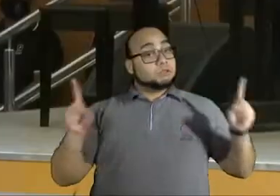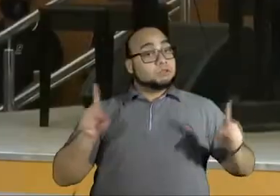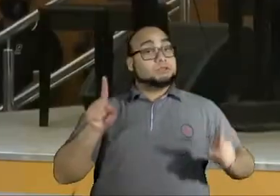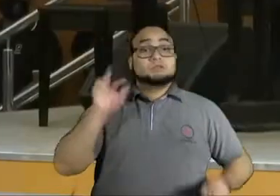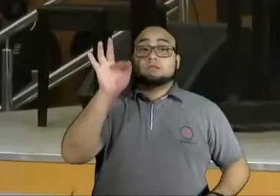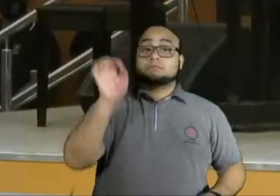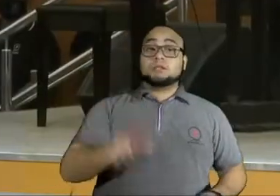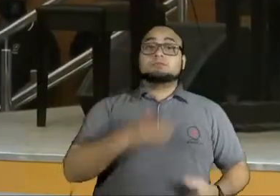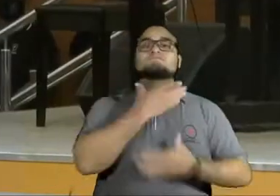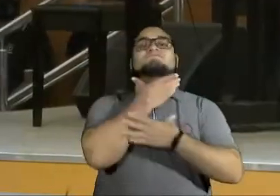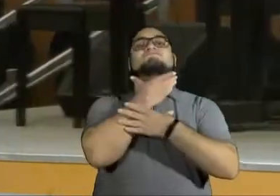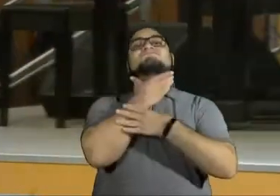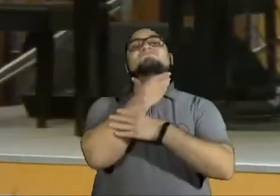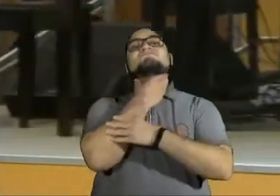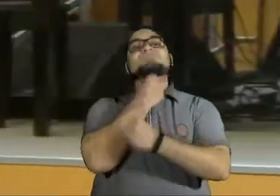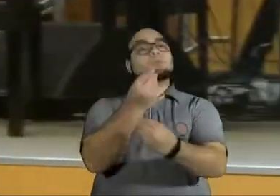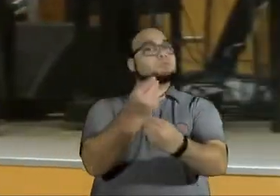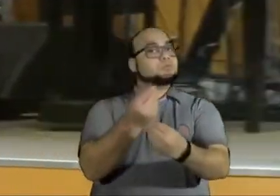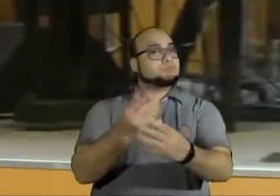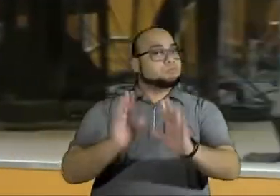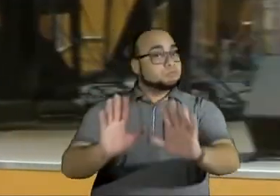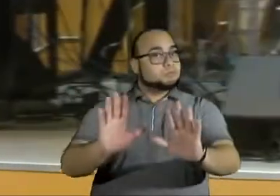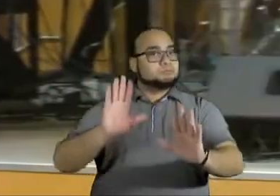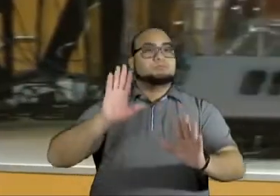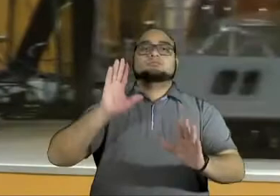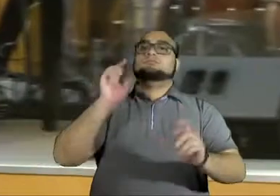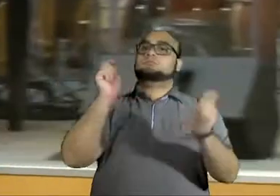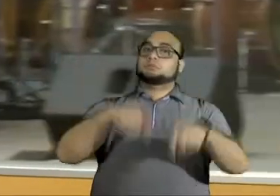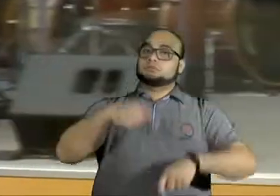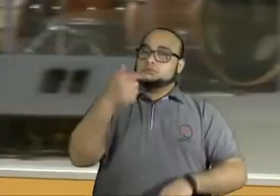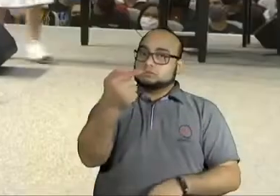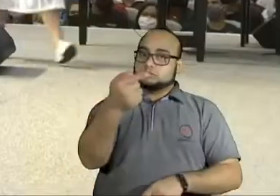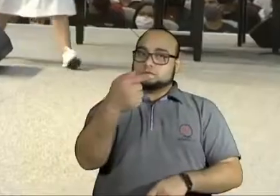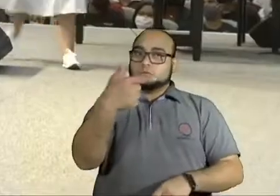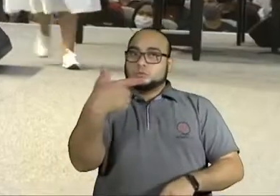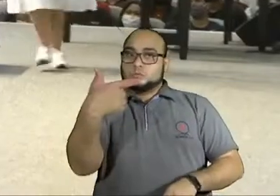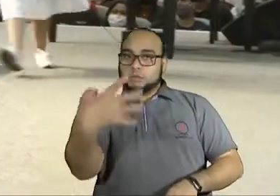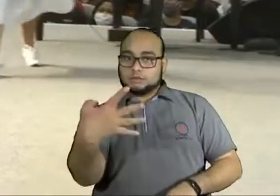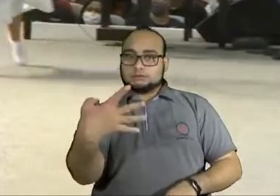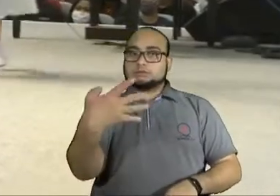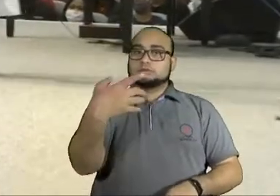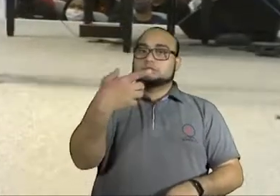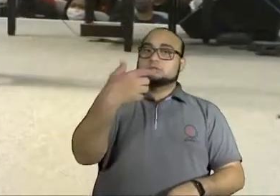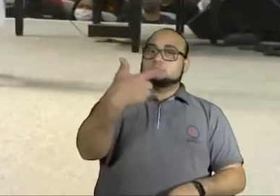vir 7, 14, 21. Não vai acontecer.